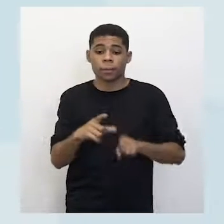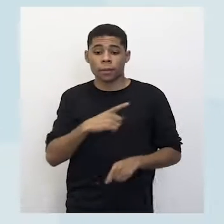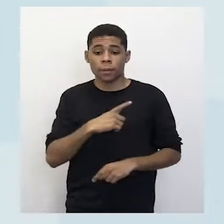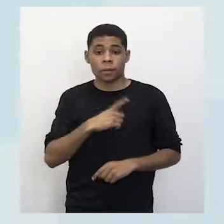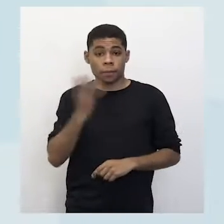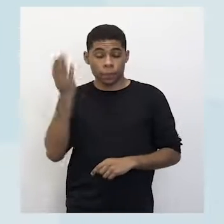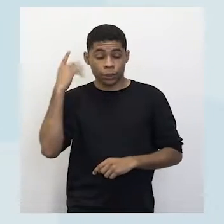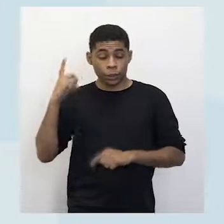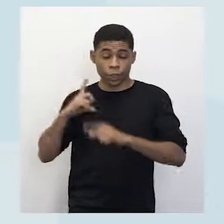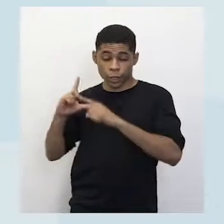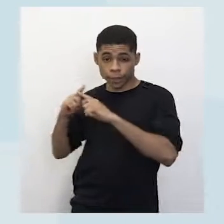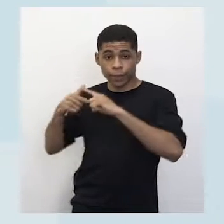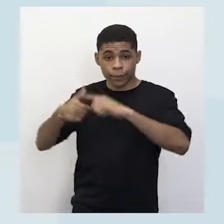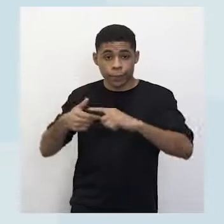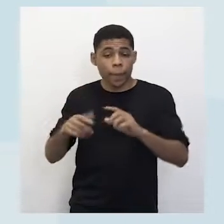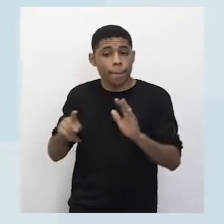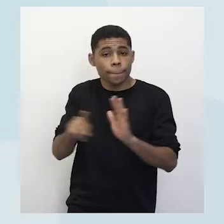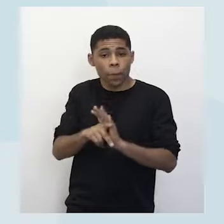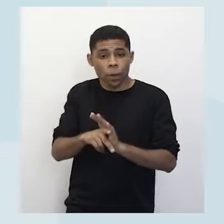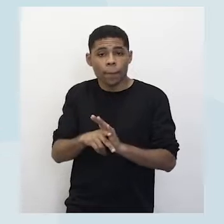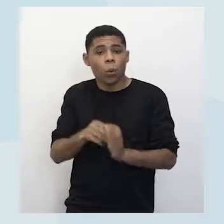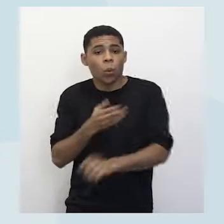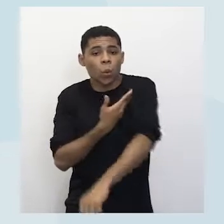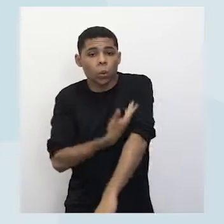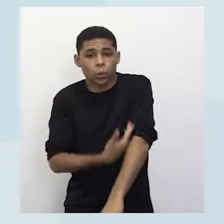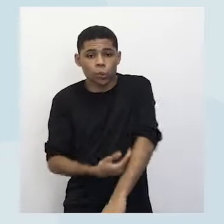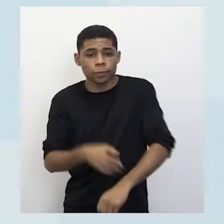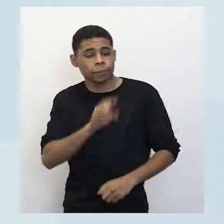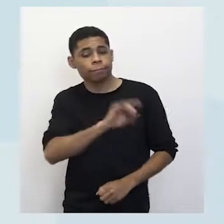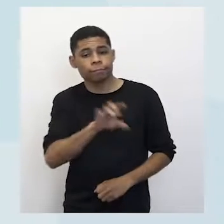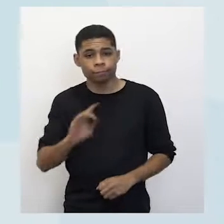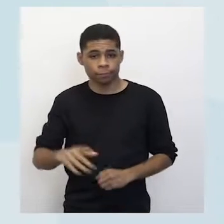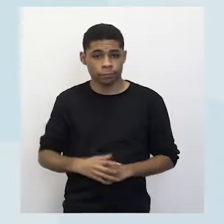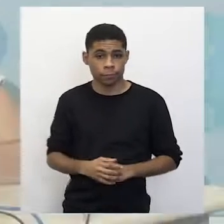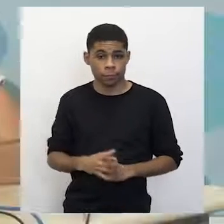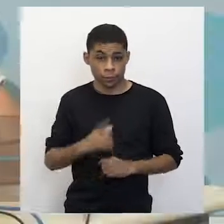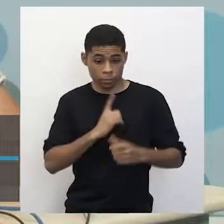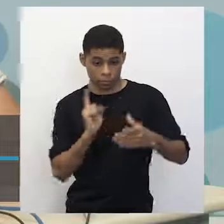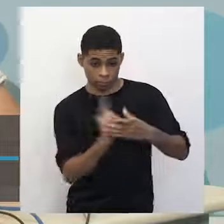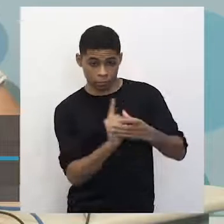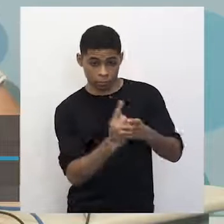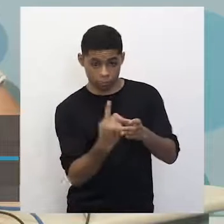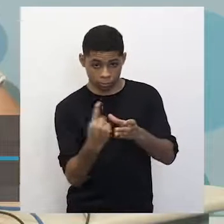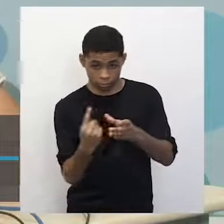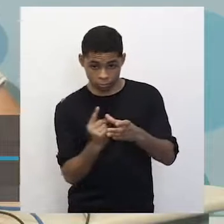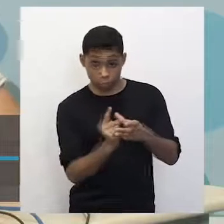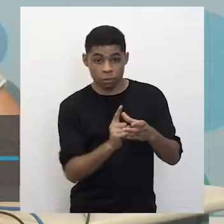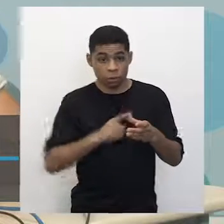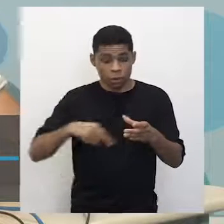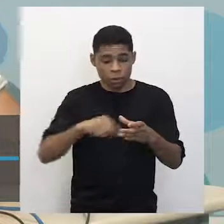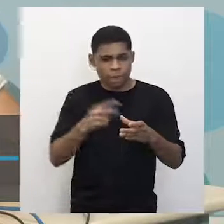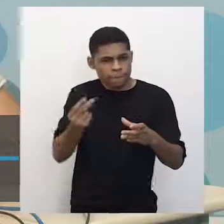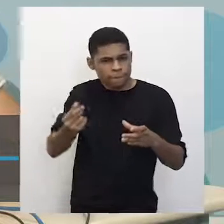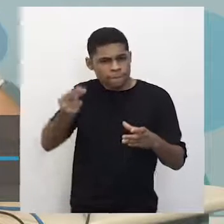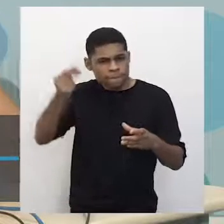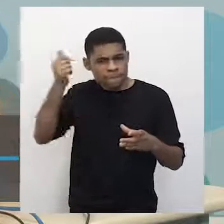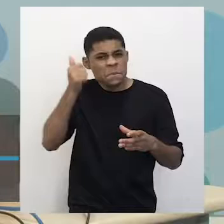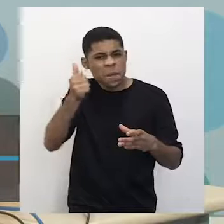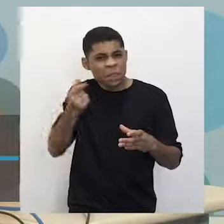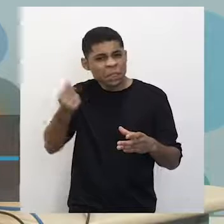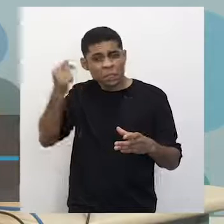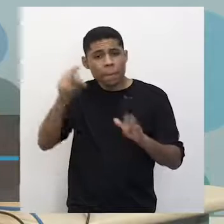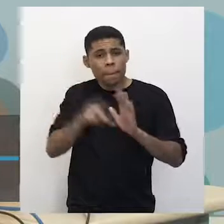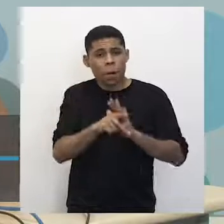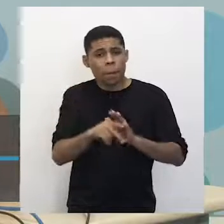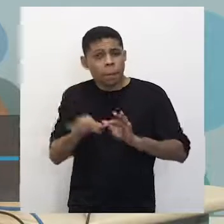em tradições e costumes, né? Então, esses membros aí da chamada nobreza feudal, eles